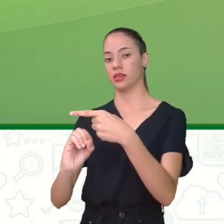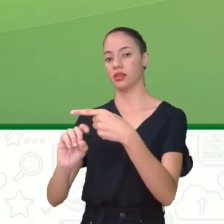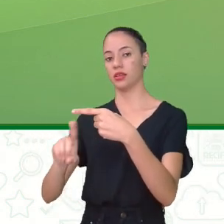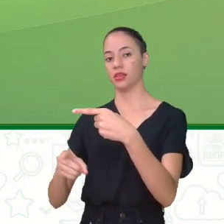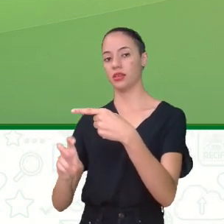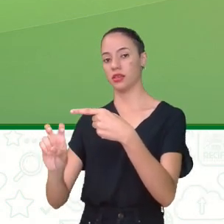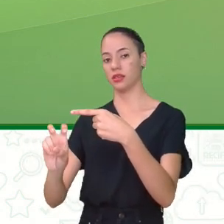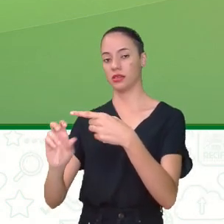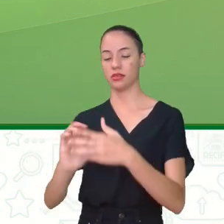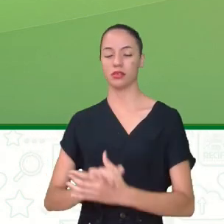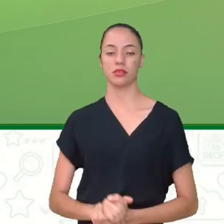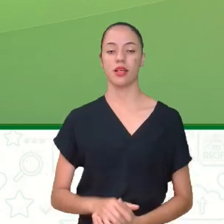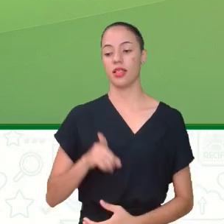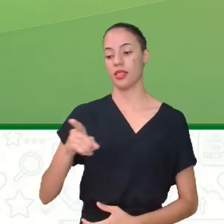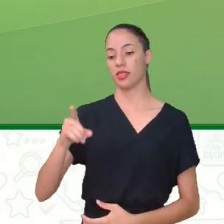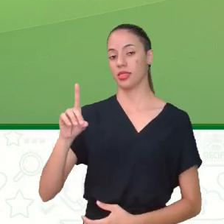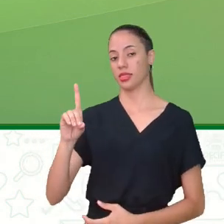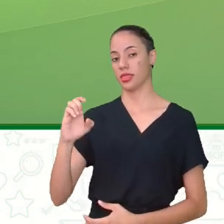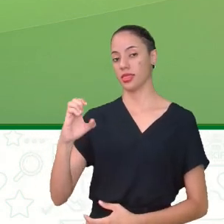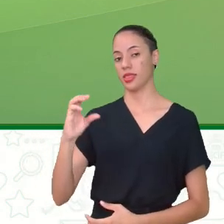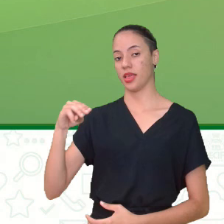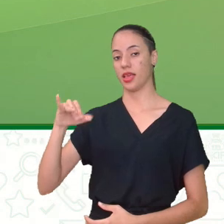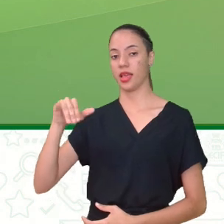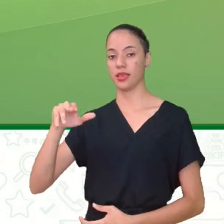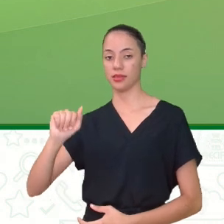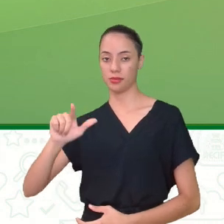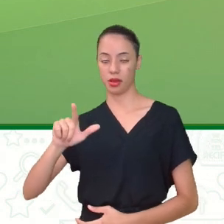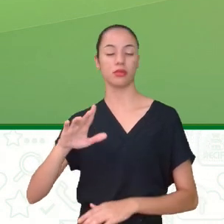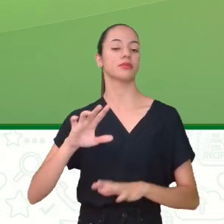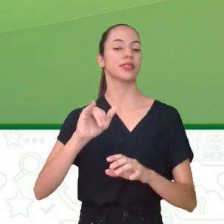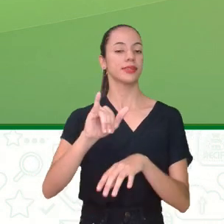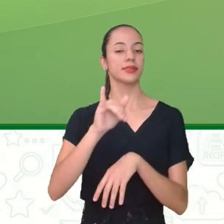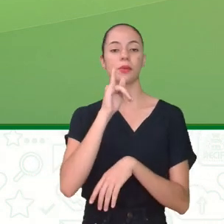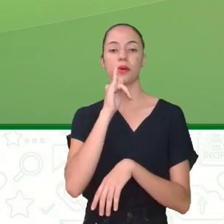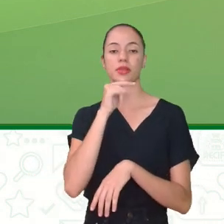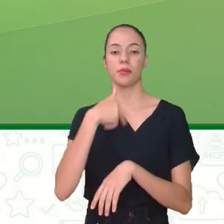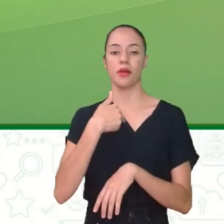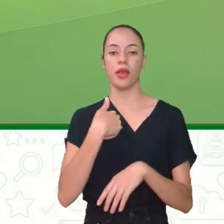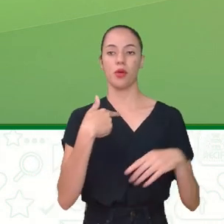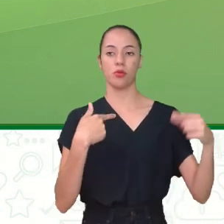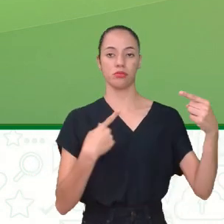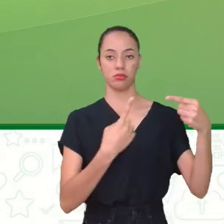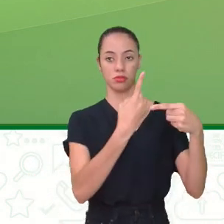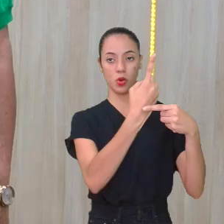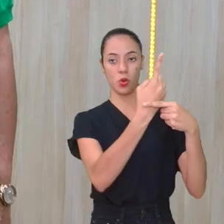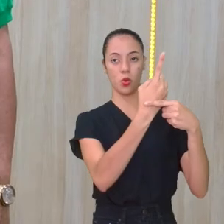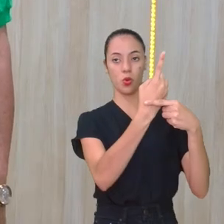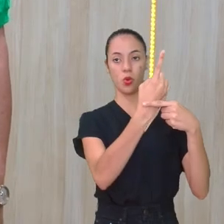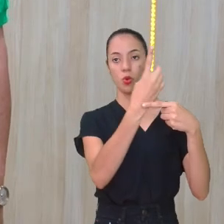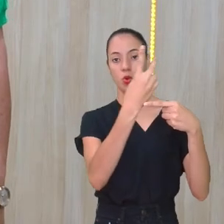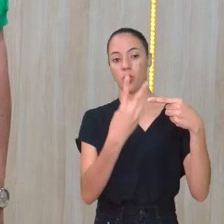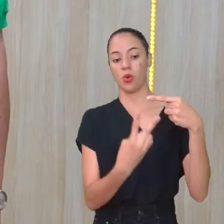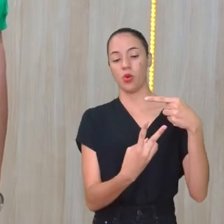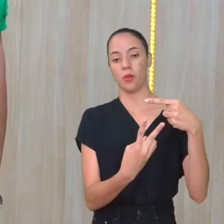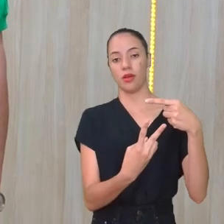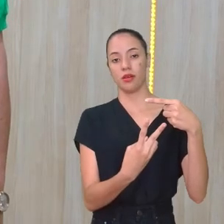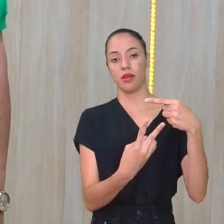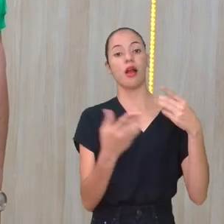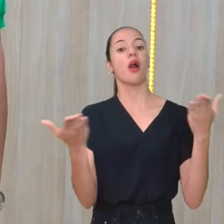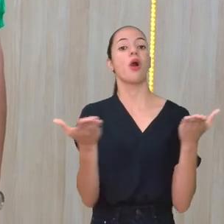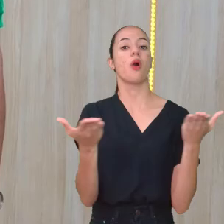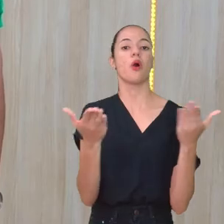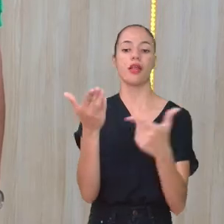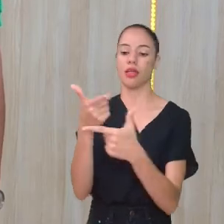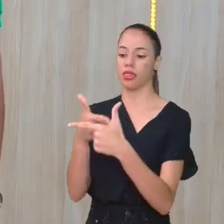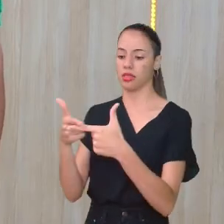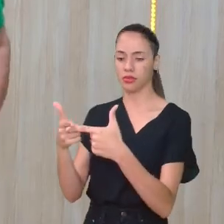só. E se eu fizer agora a fração 1/2, também a divisão?